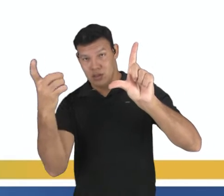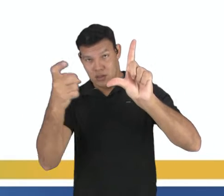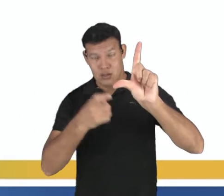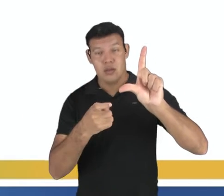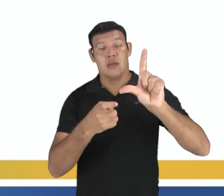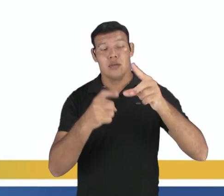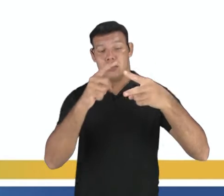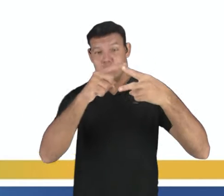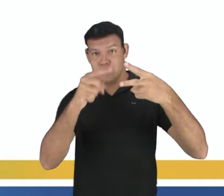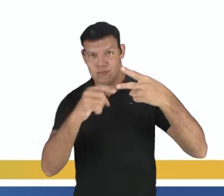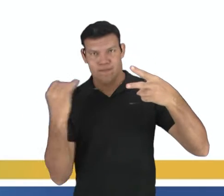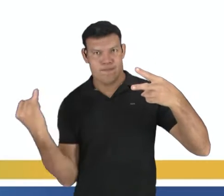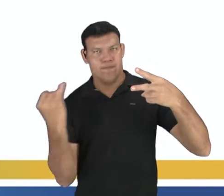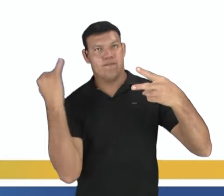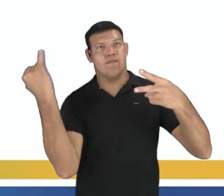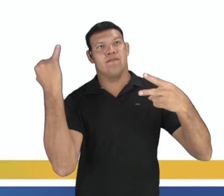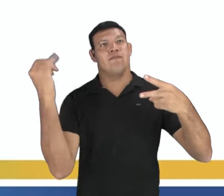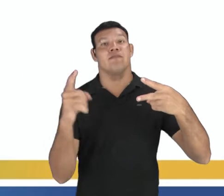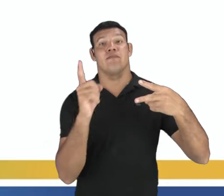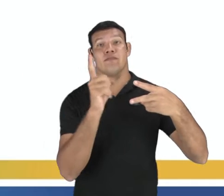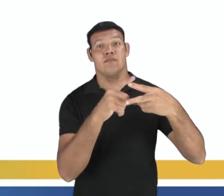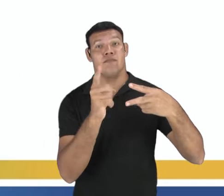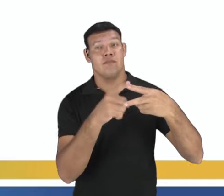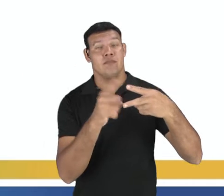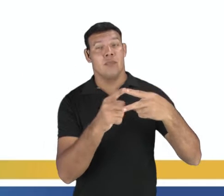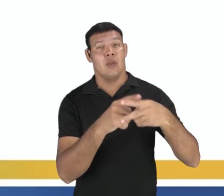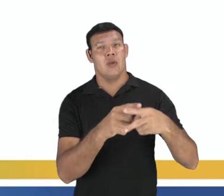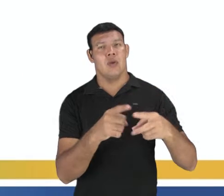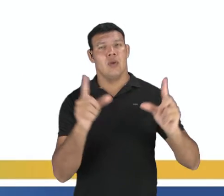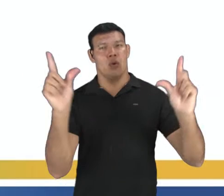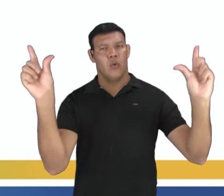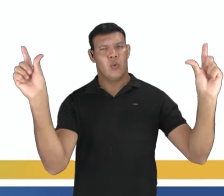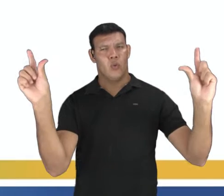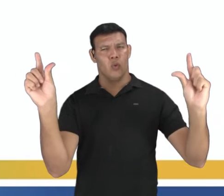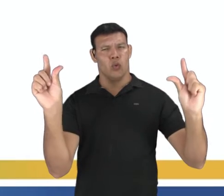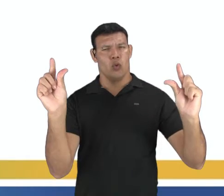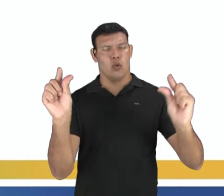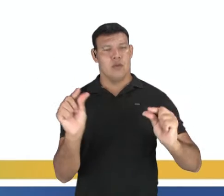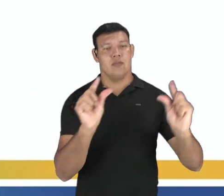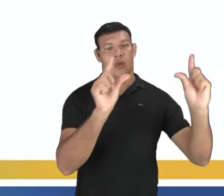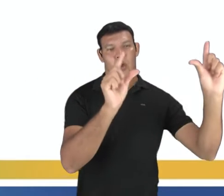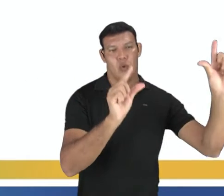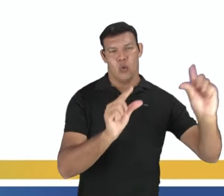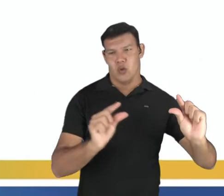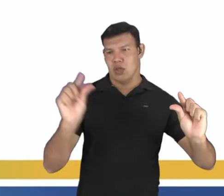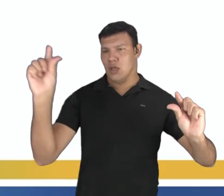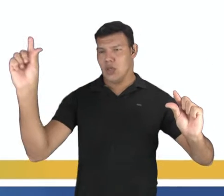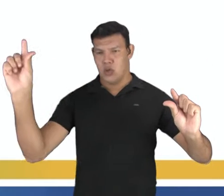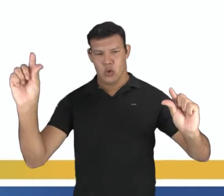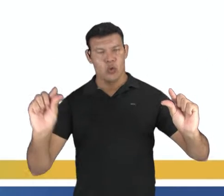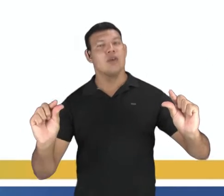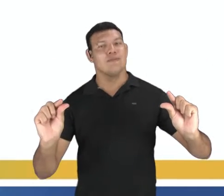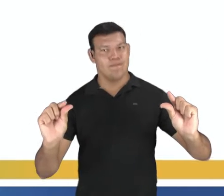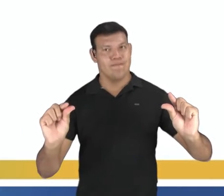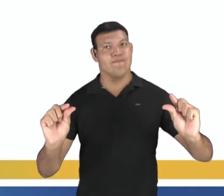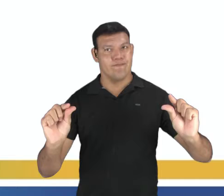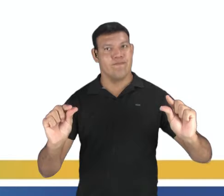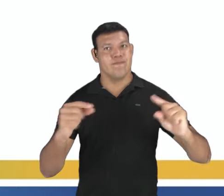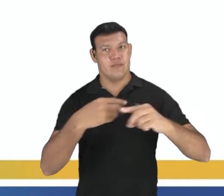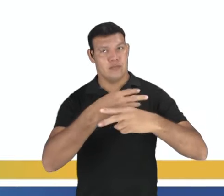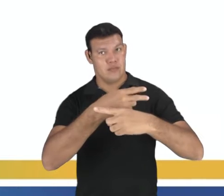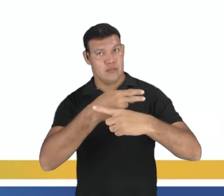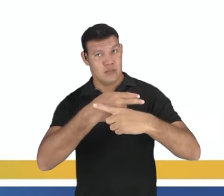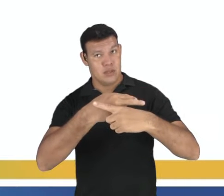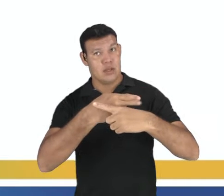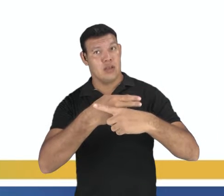passos importantes. Primeiro, nós vamos reduzir os dois membros da inequação a logaritmo de